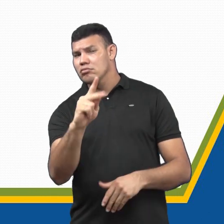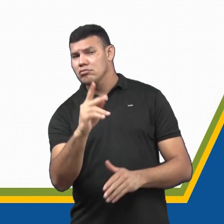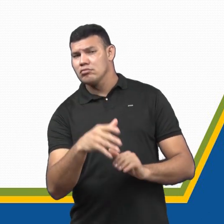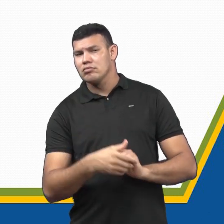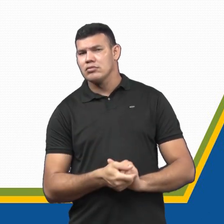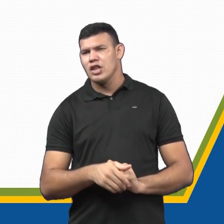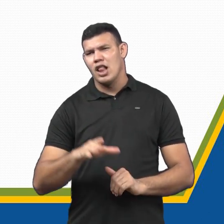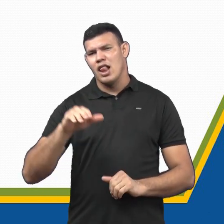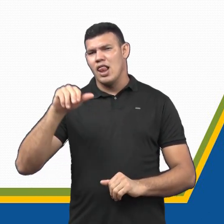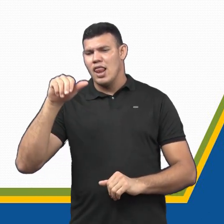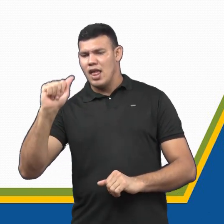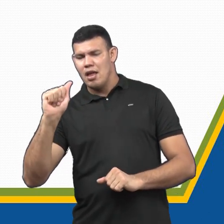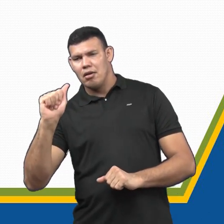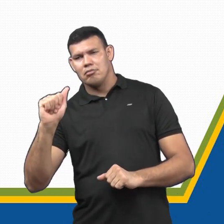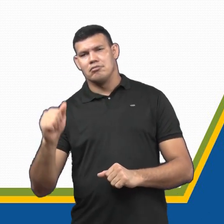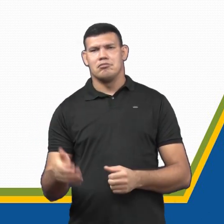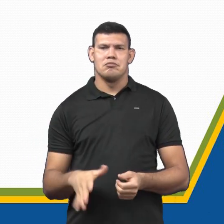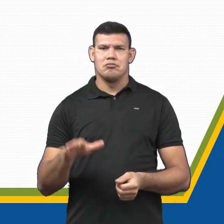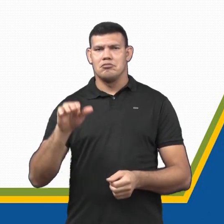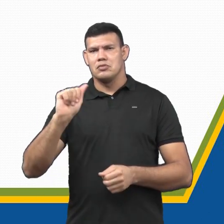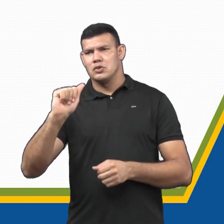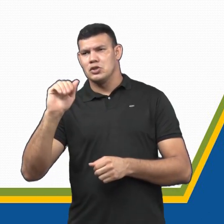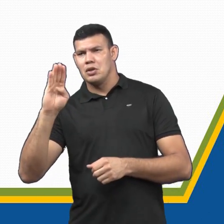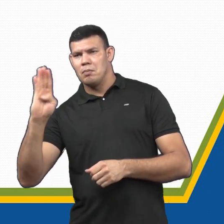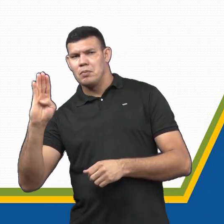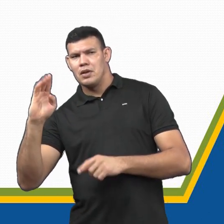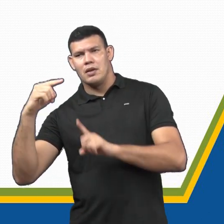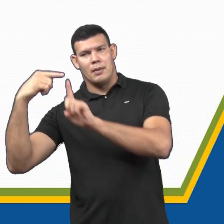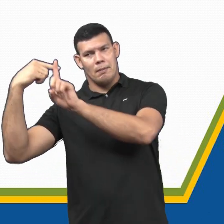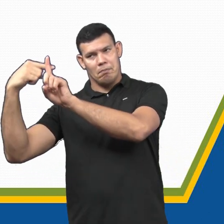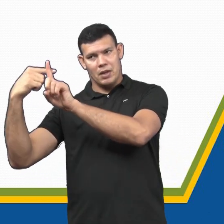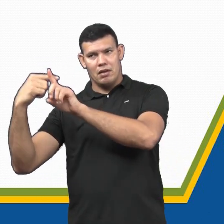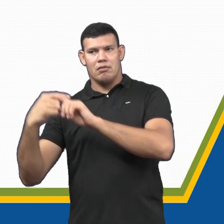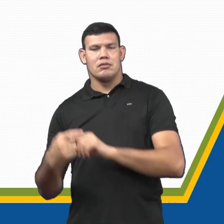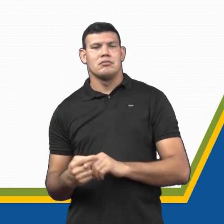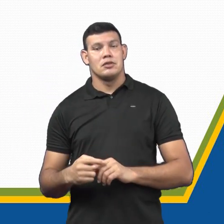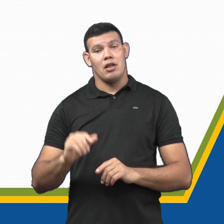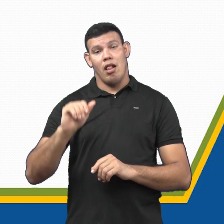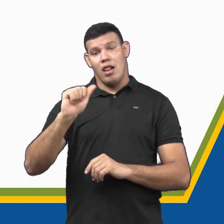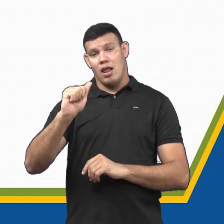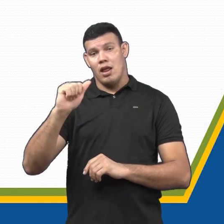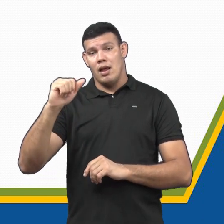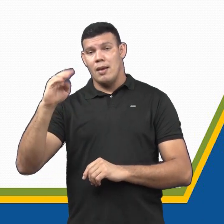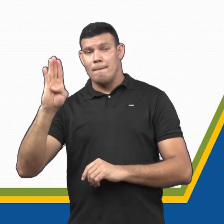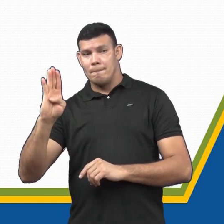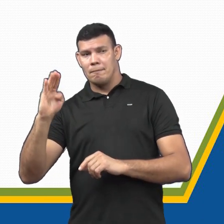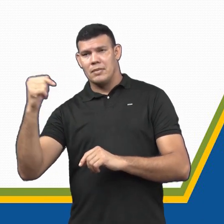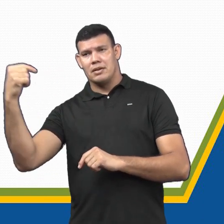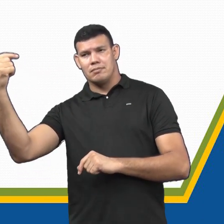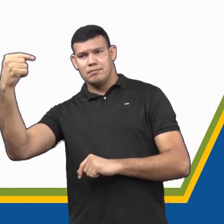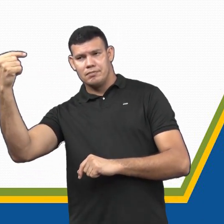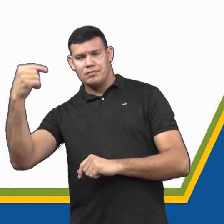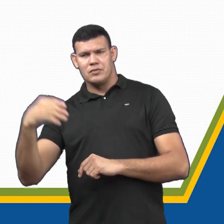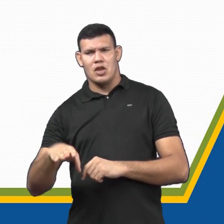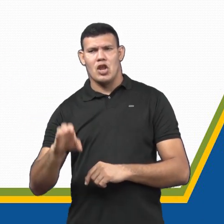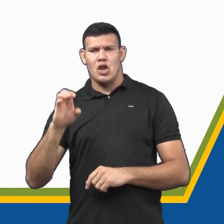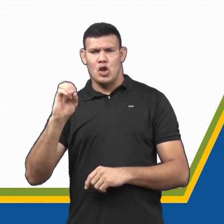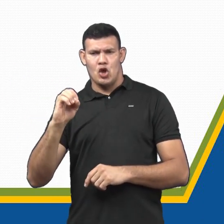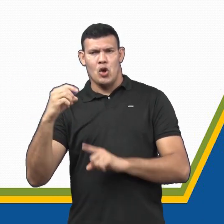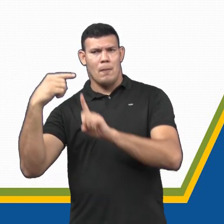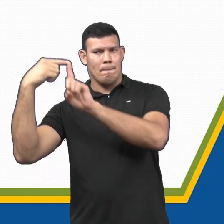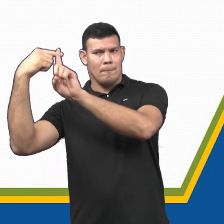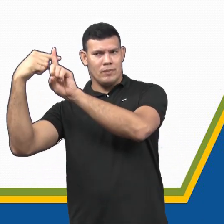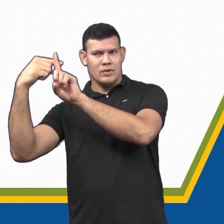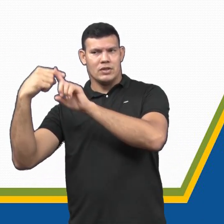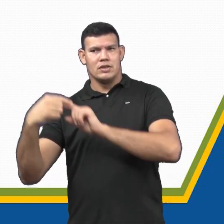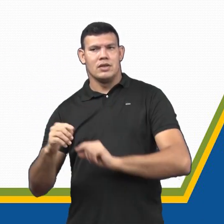A positivo, A negativo? Então, nós temos dois sistemas que classificam o nosso sangue. O primeiro sistema